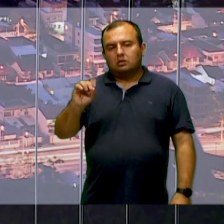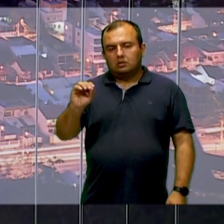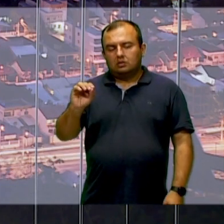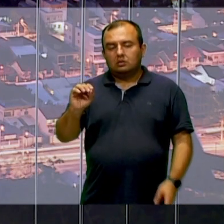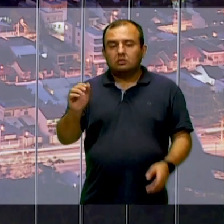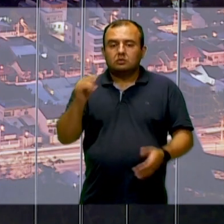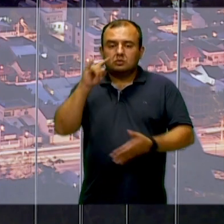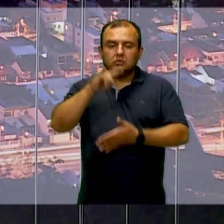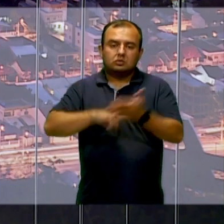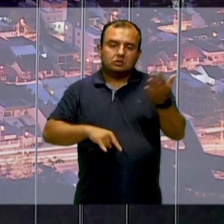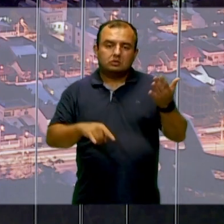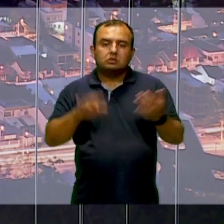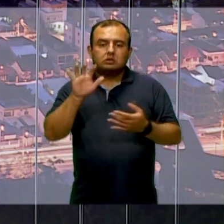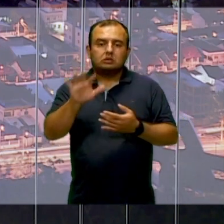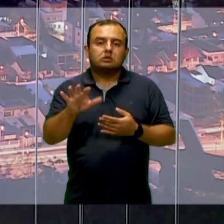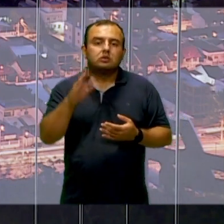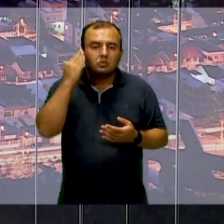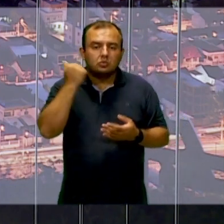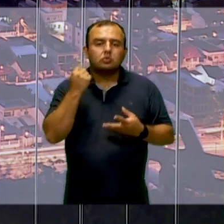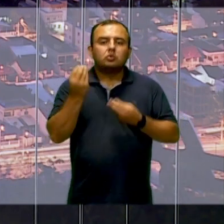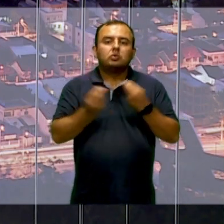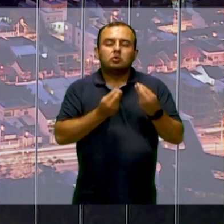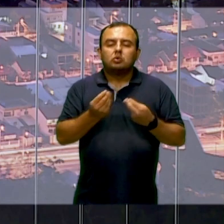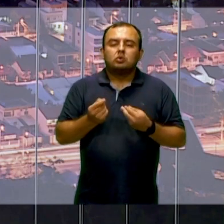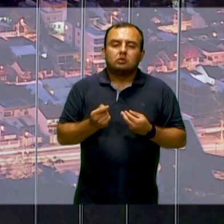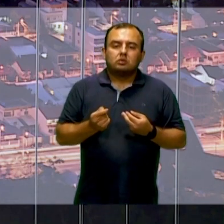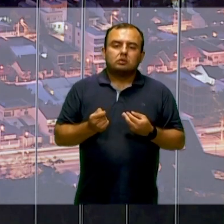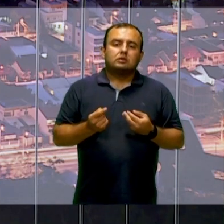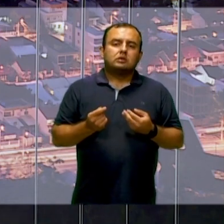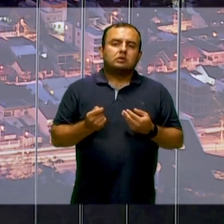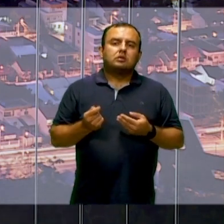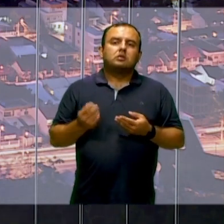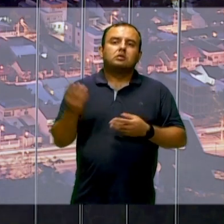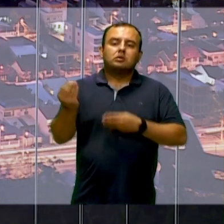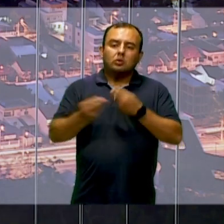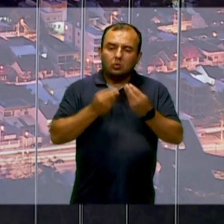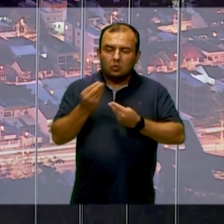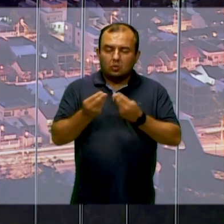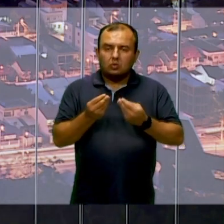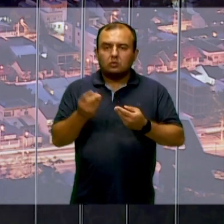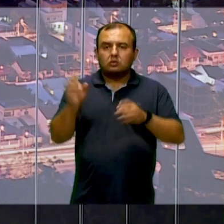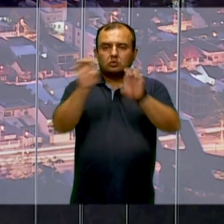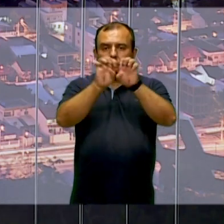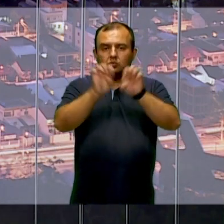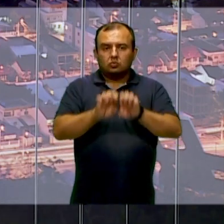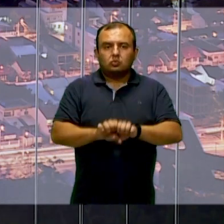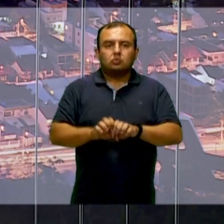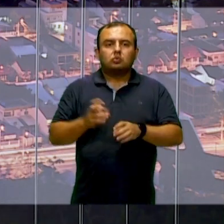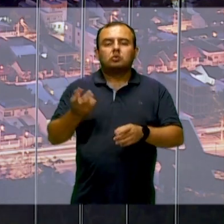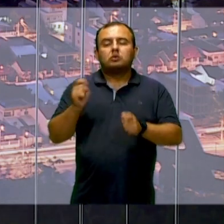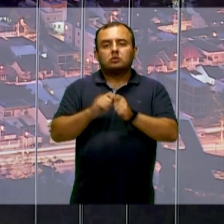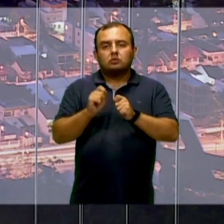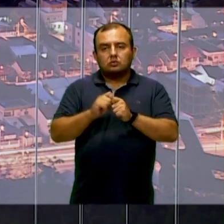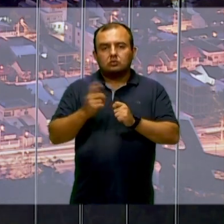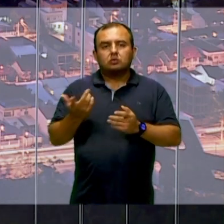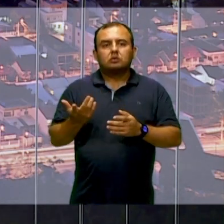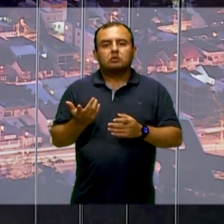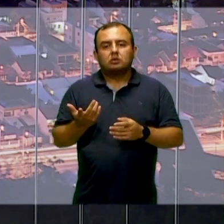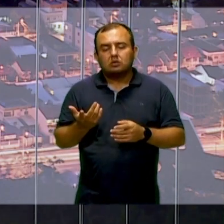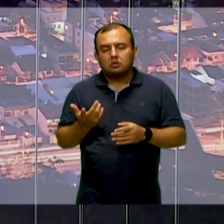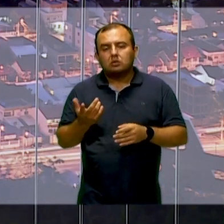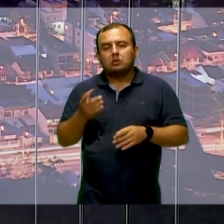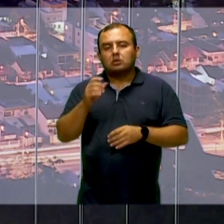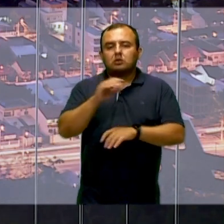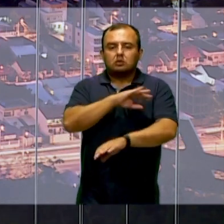um requerimento nesse sentido, de saber como é que está, em que condições está a estrutura e o que está sendo feito pelo